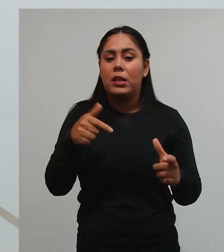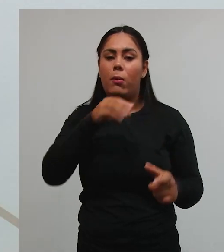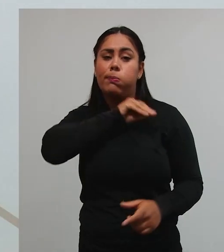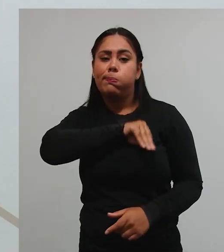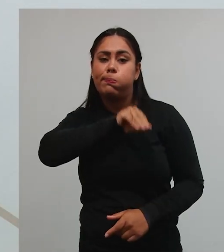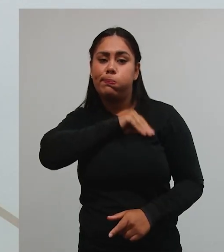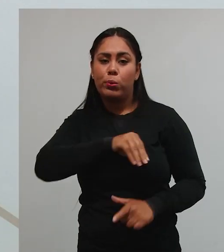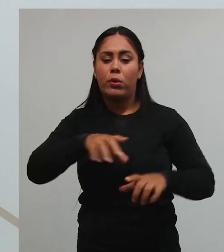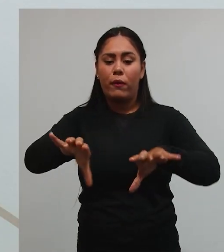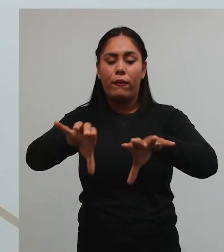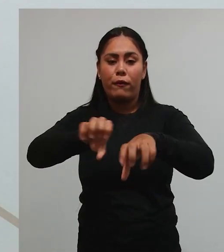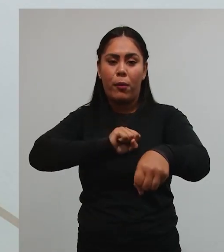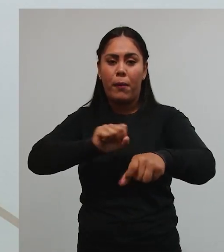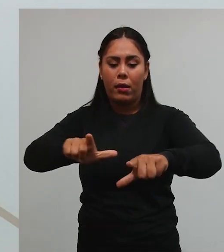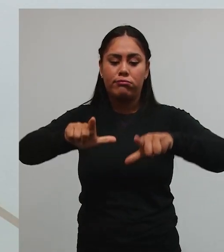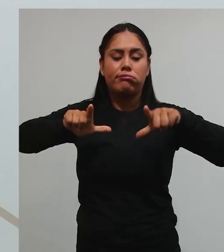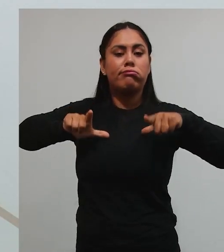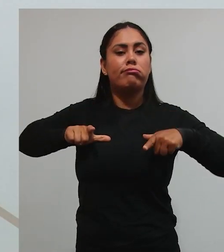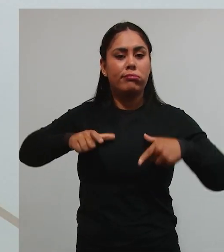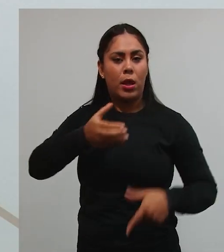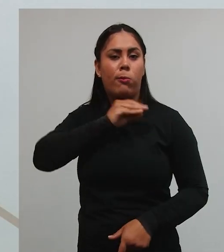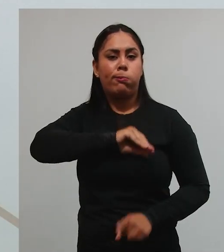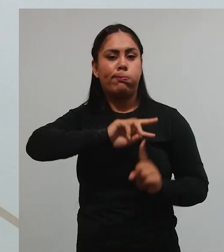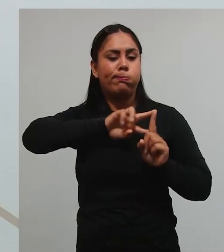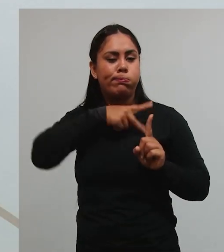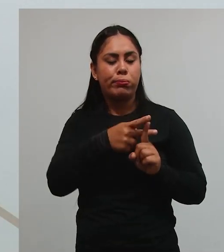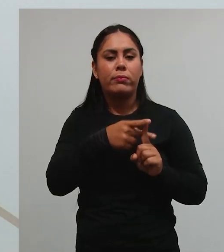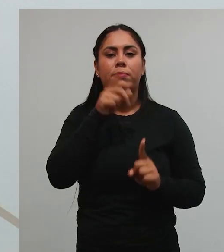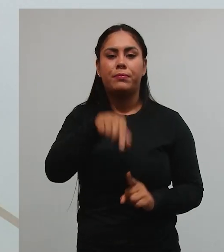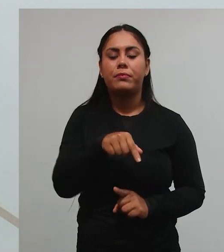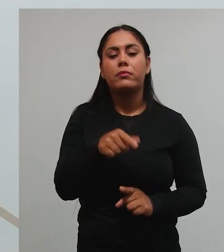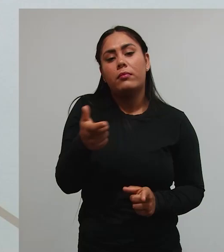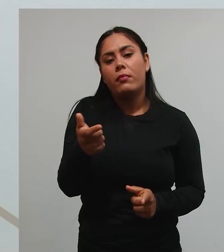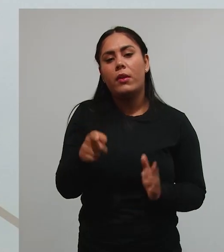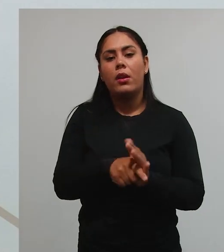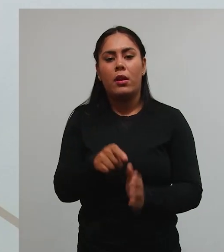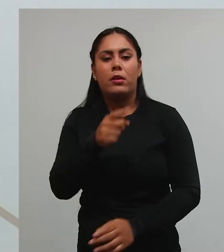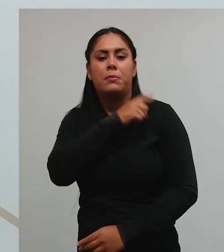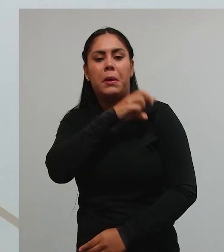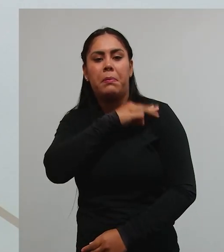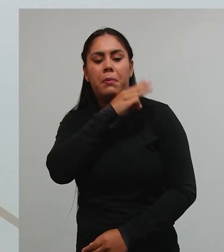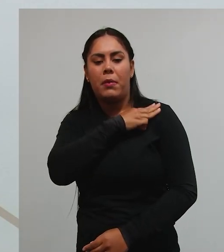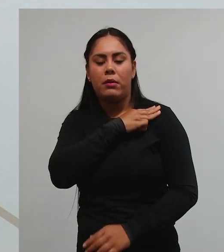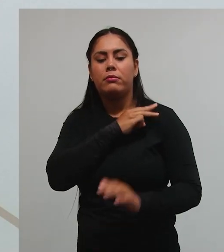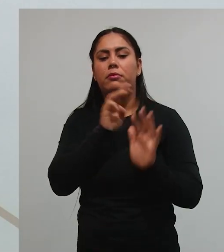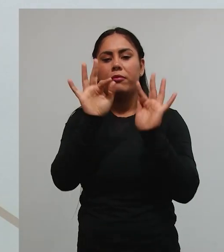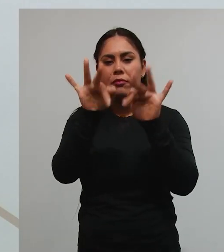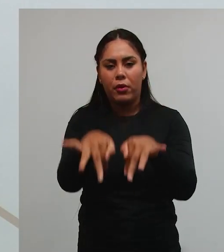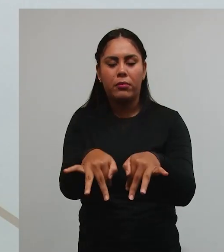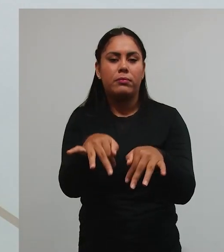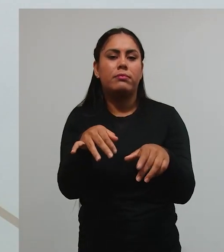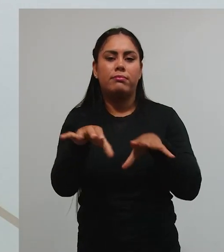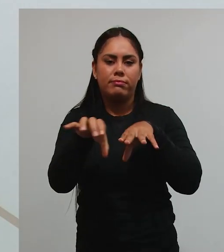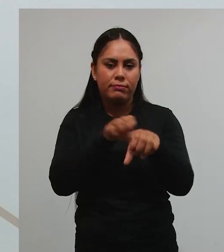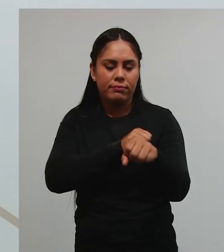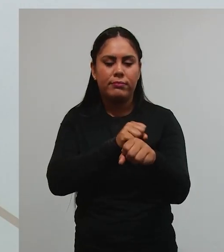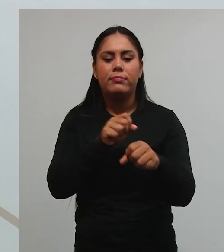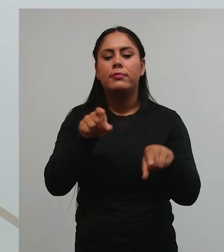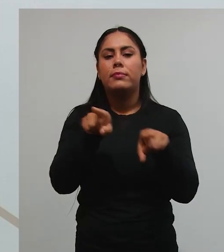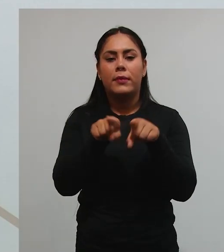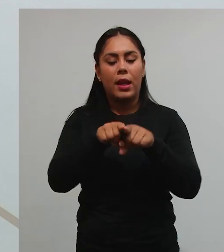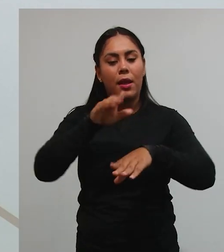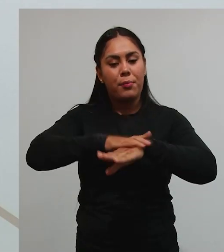vêm de localidades distantes e chegam ali para ter a oportunidade,